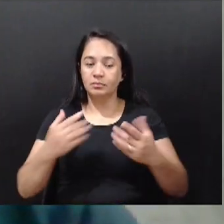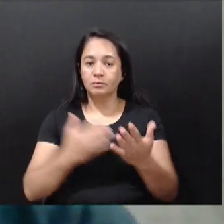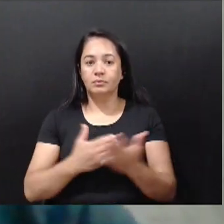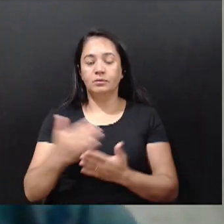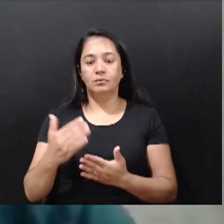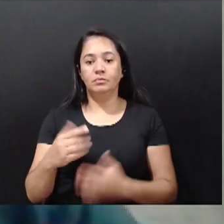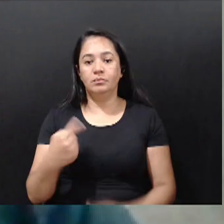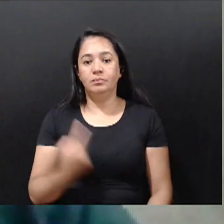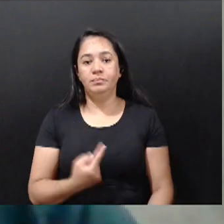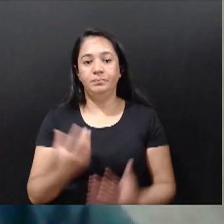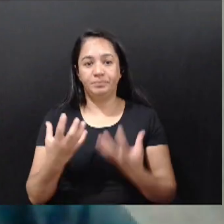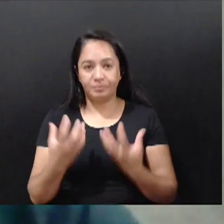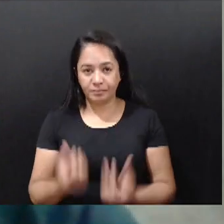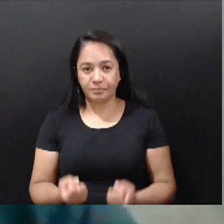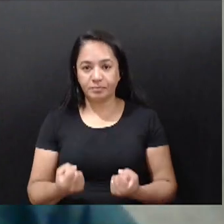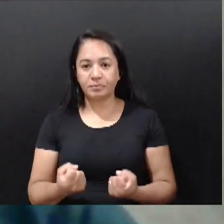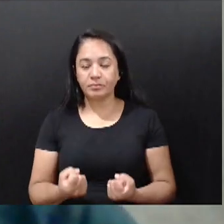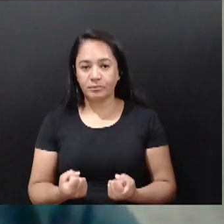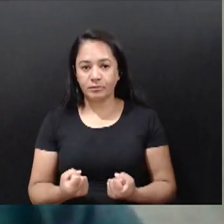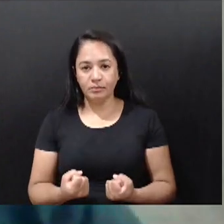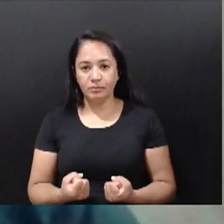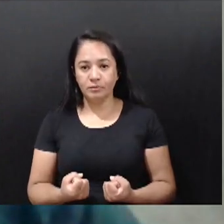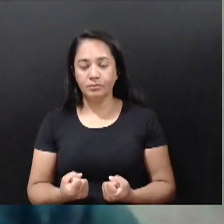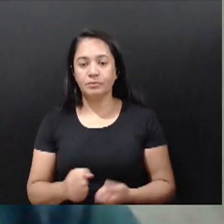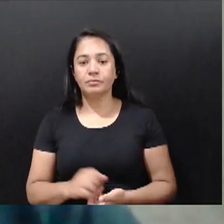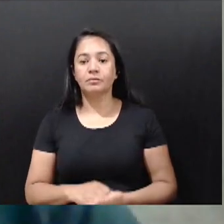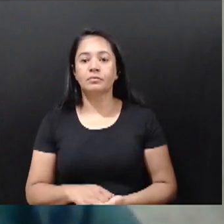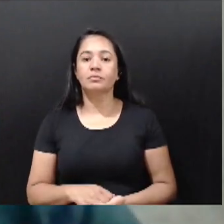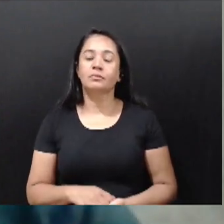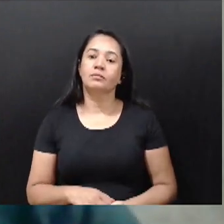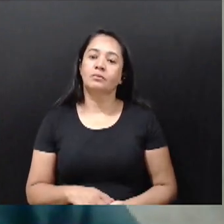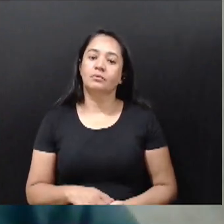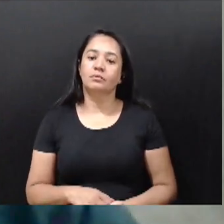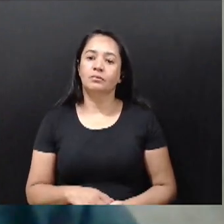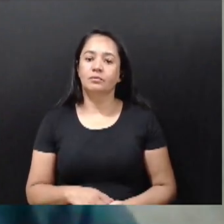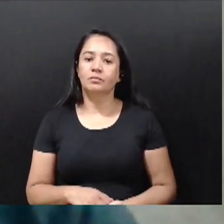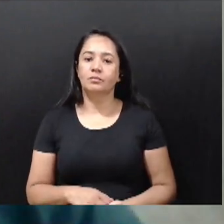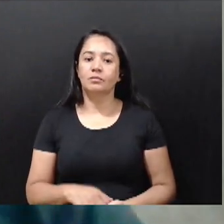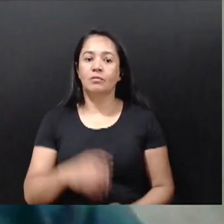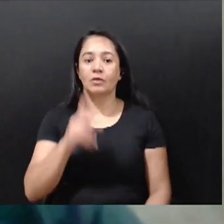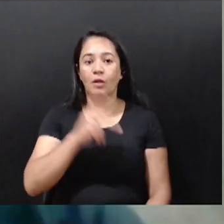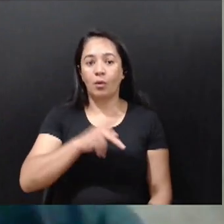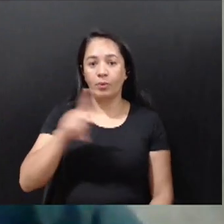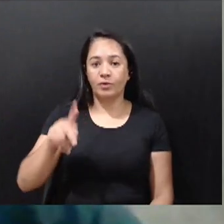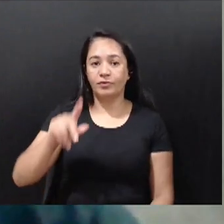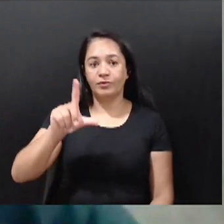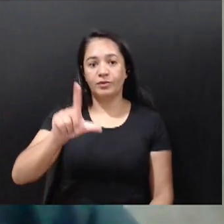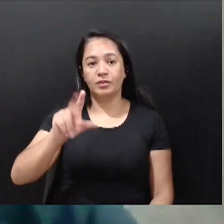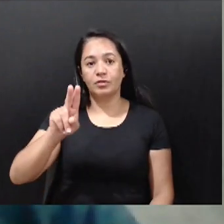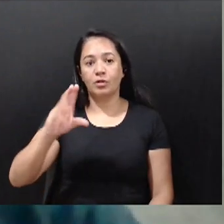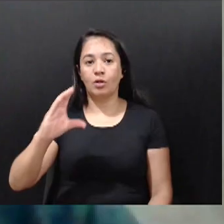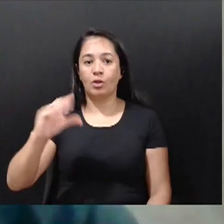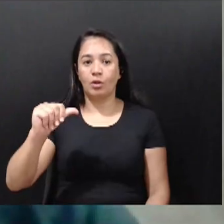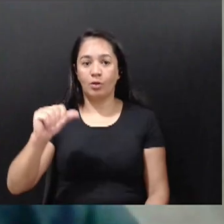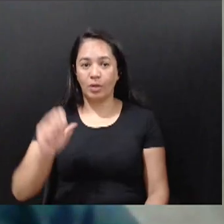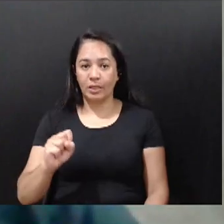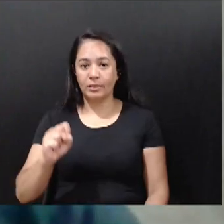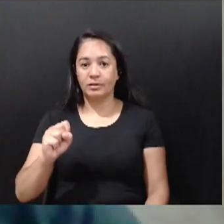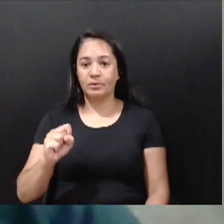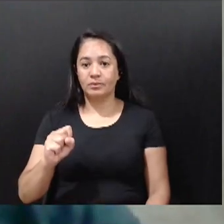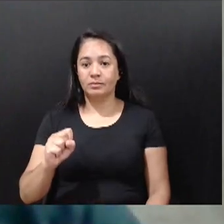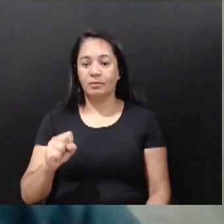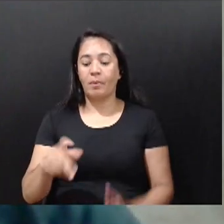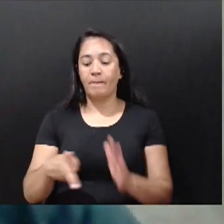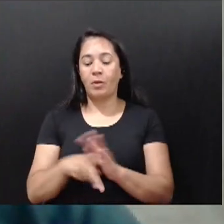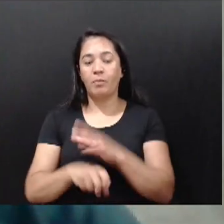né, e abraçamos aí esse desafio. E o professor Lucas Serafim Parisotto, professor dessa disciplina, ele